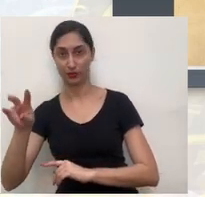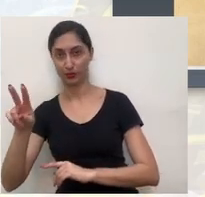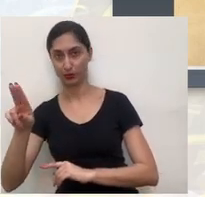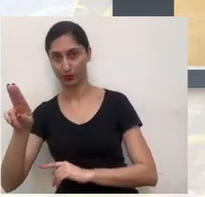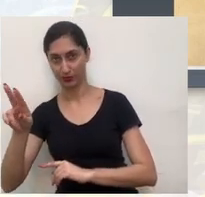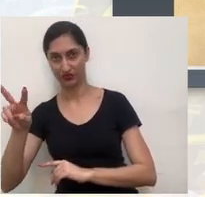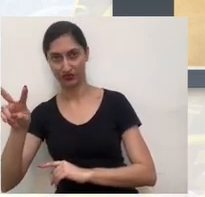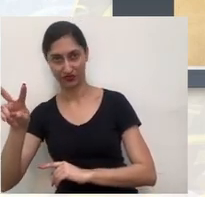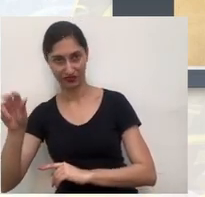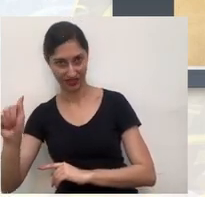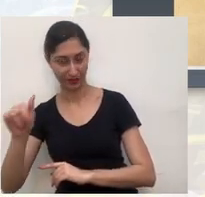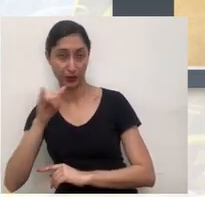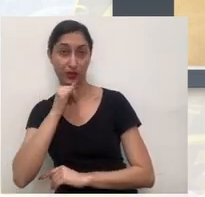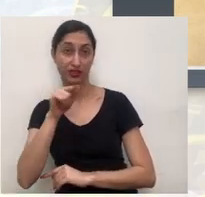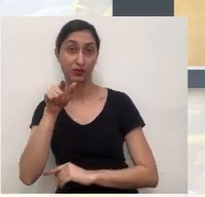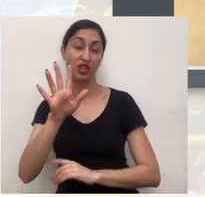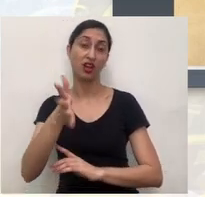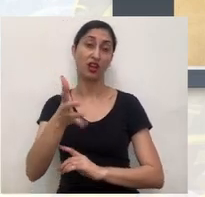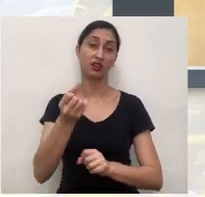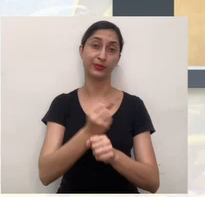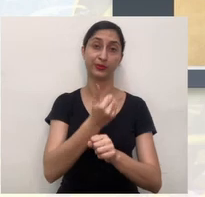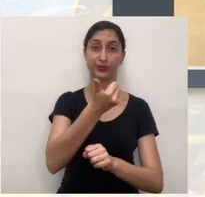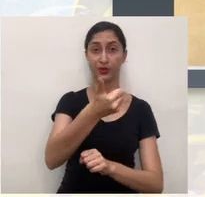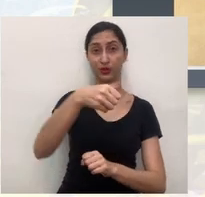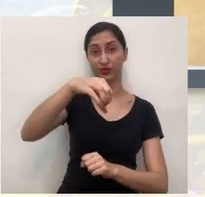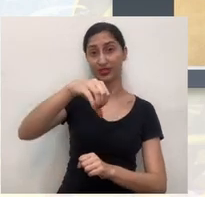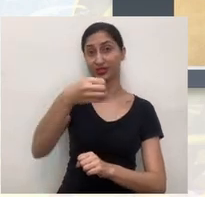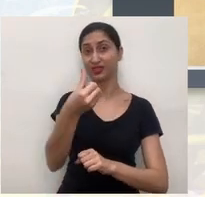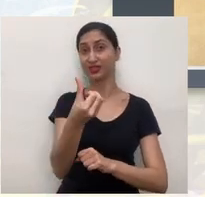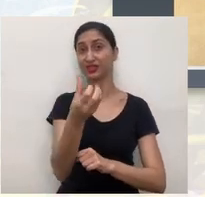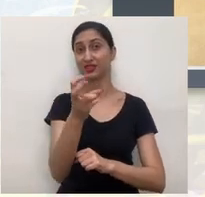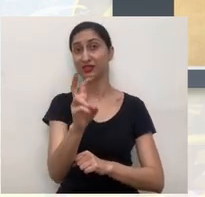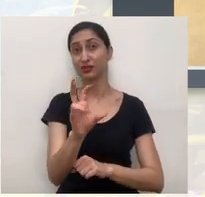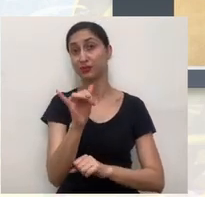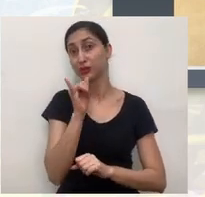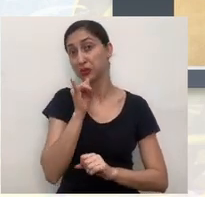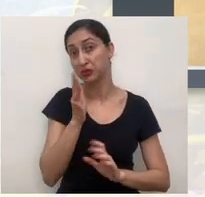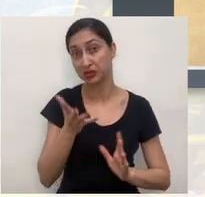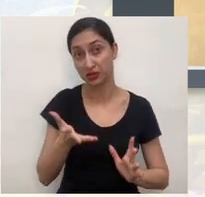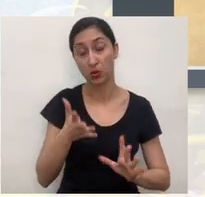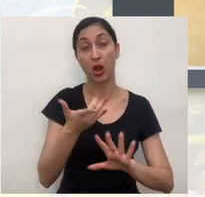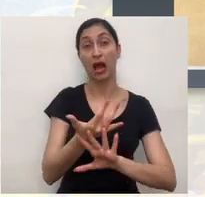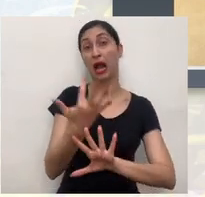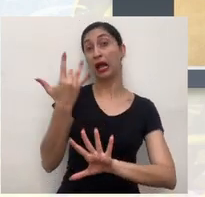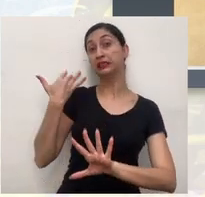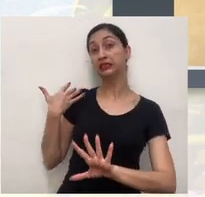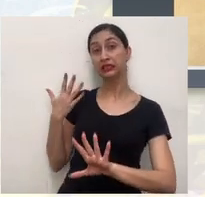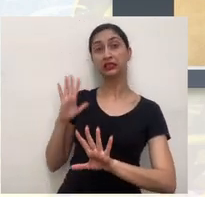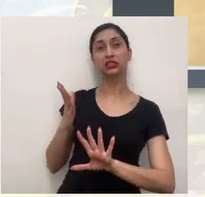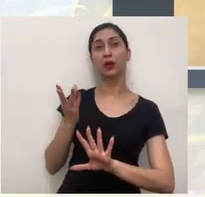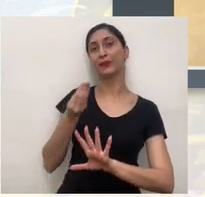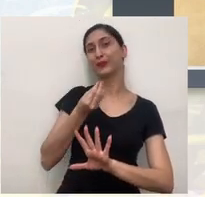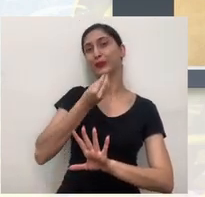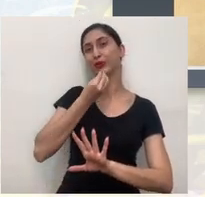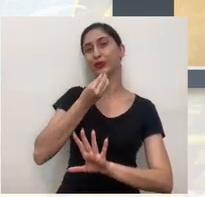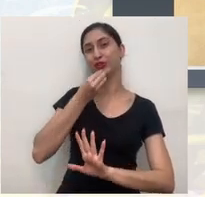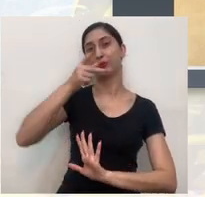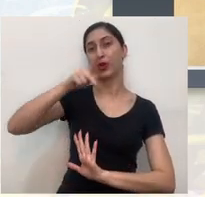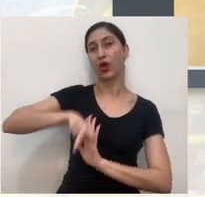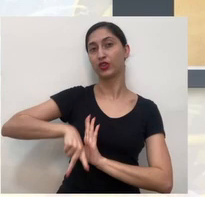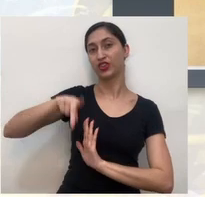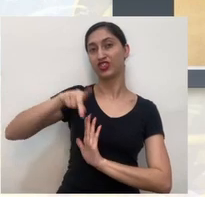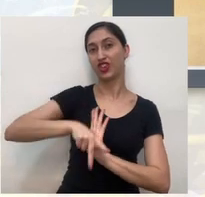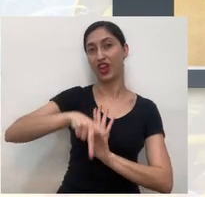já poderia ter havido várias tentativas antes que eu descartei aqui em nome de uma compreensão